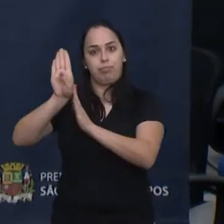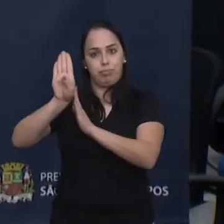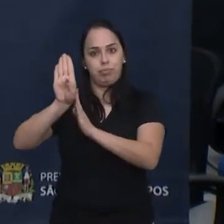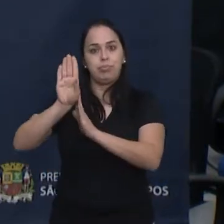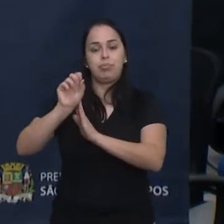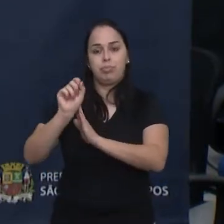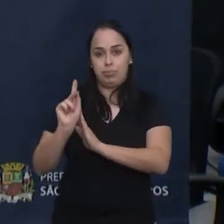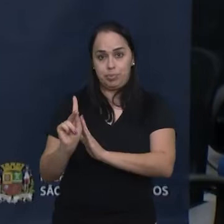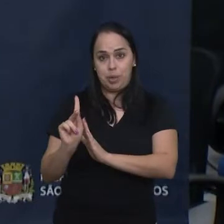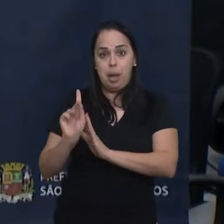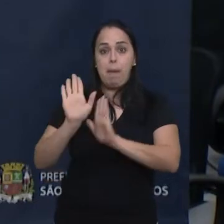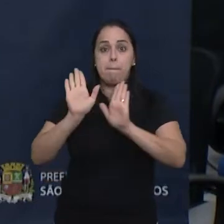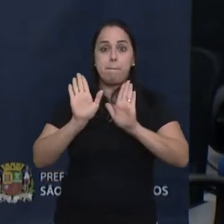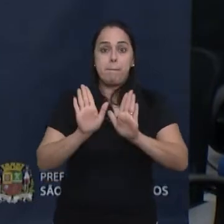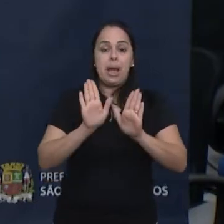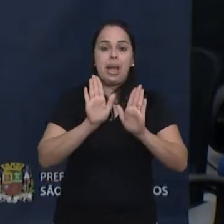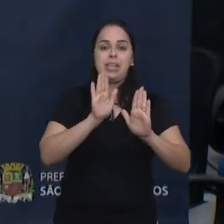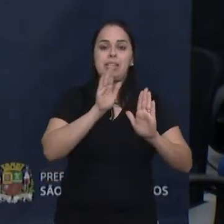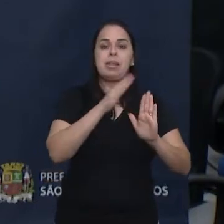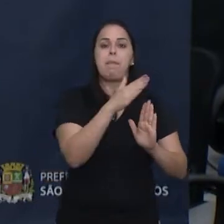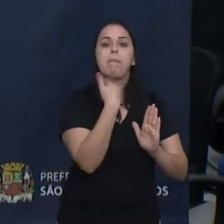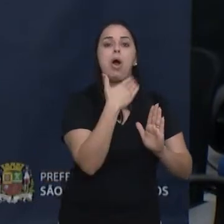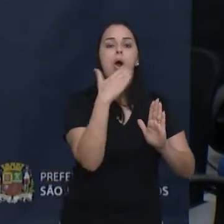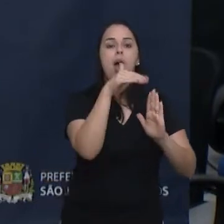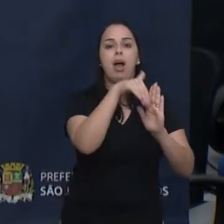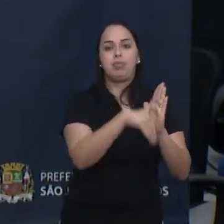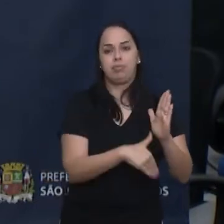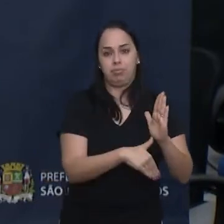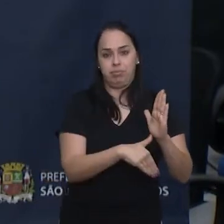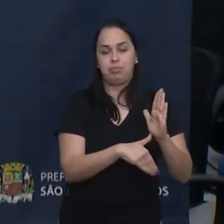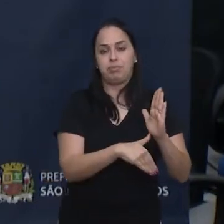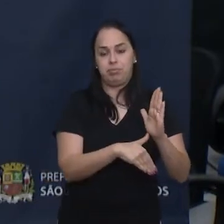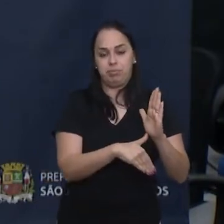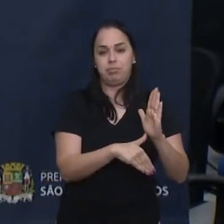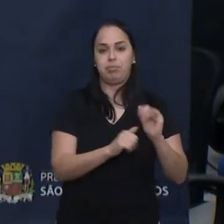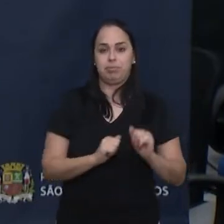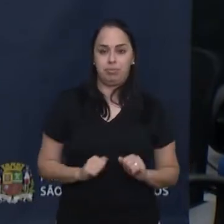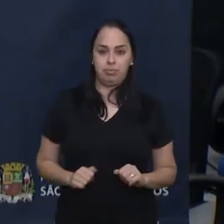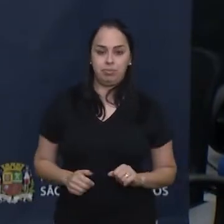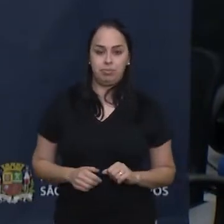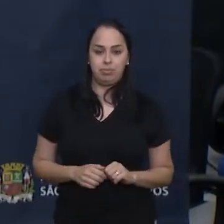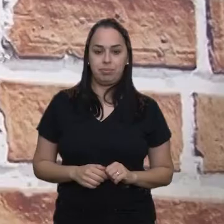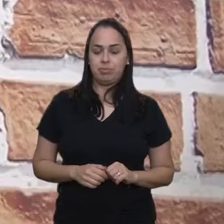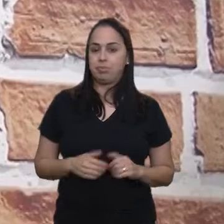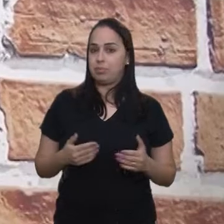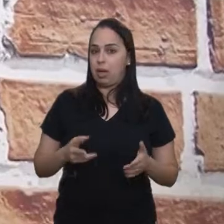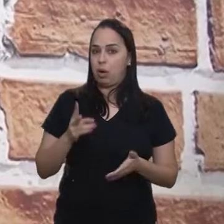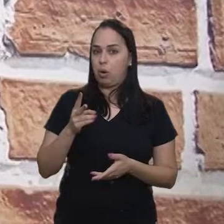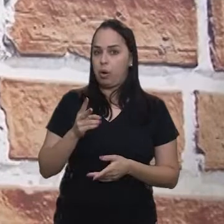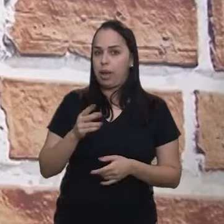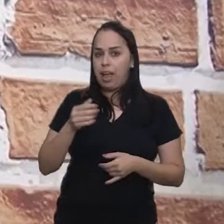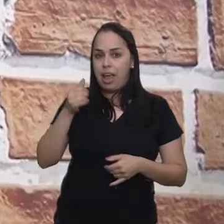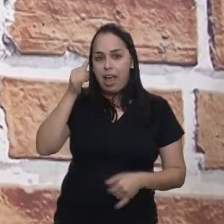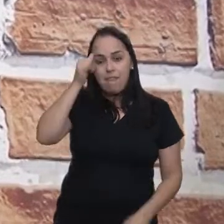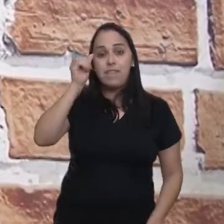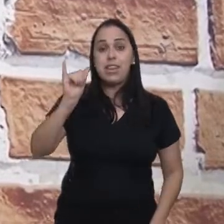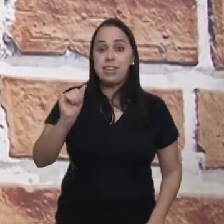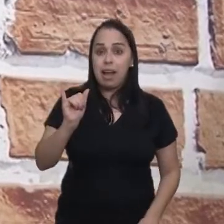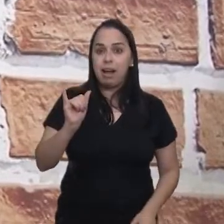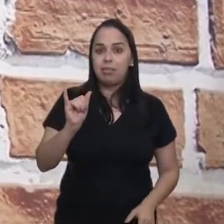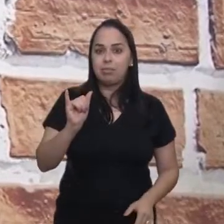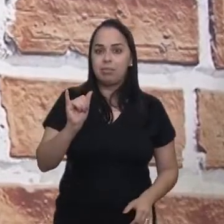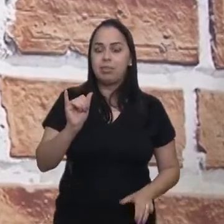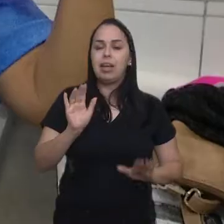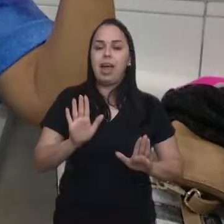momento relacionado à variante Ômicron, uma baixa taxa de internação e uma baixa taxa de óbito. E para continuar evitando os